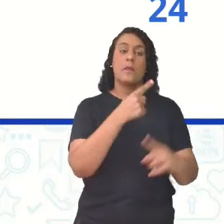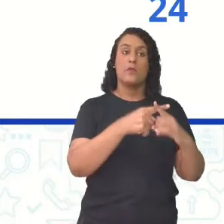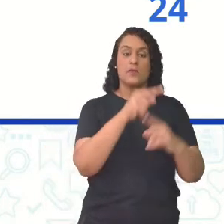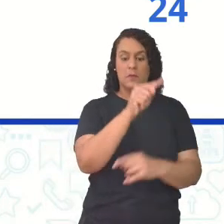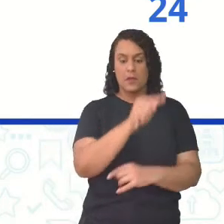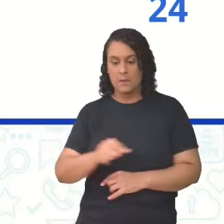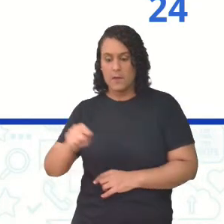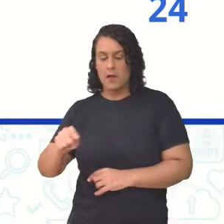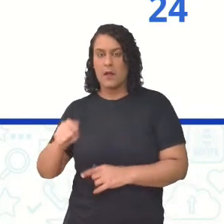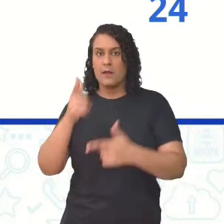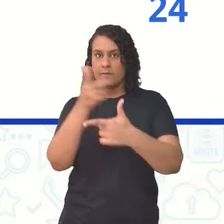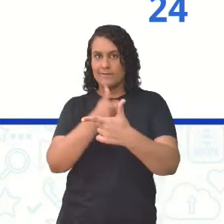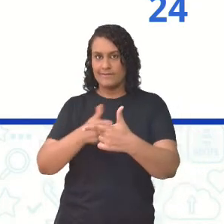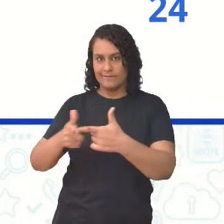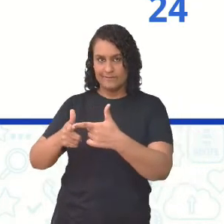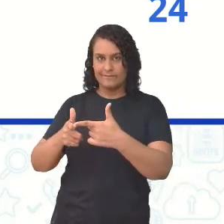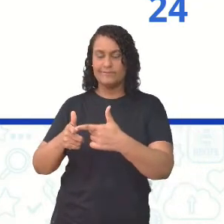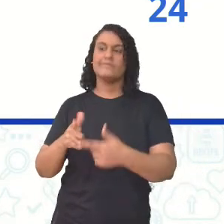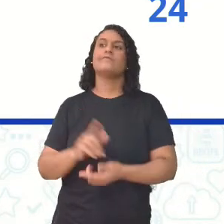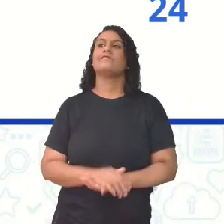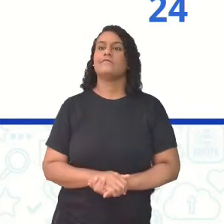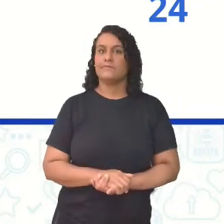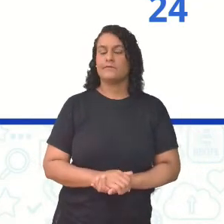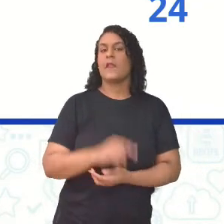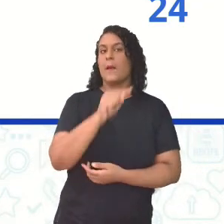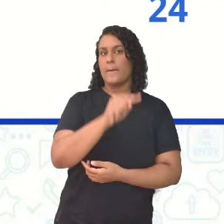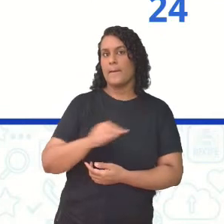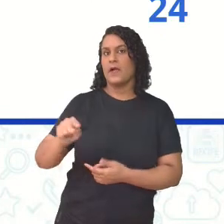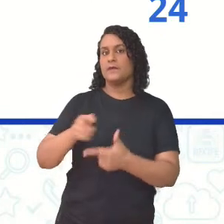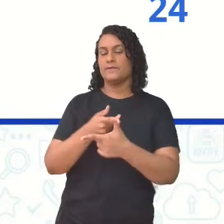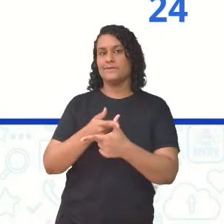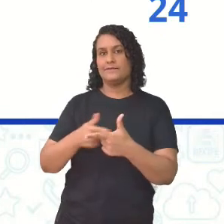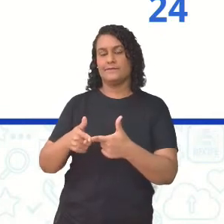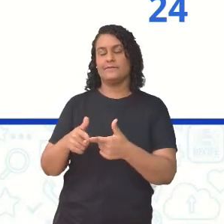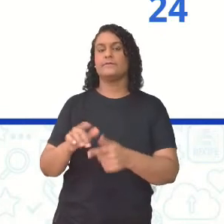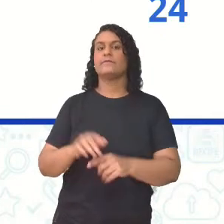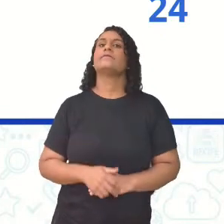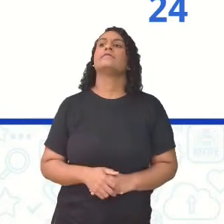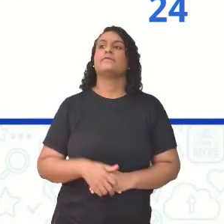outro lado dividindo. Eu vou passar dividindo. Aí quando eu dividir